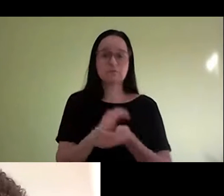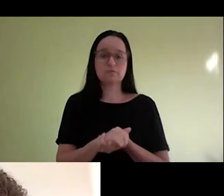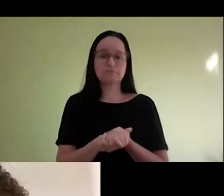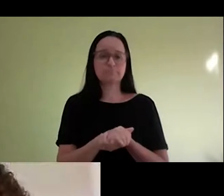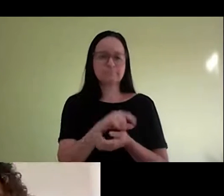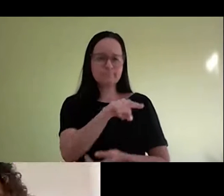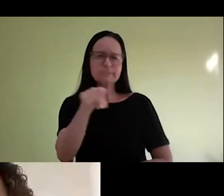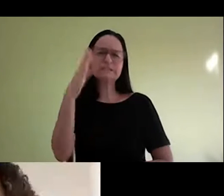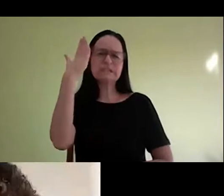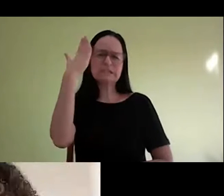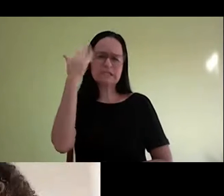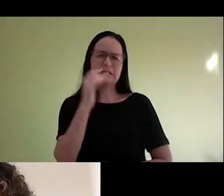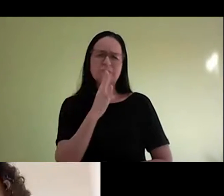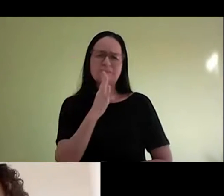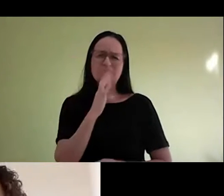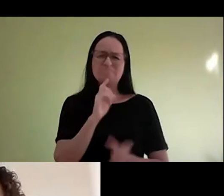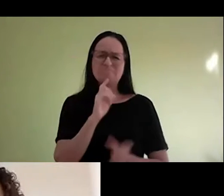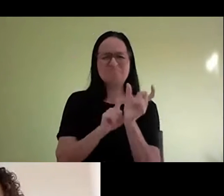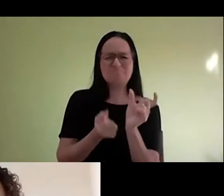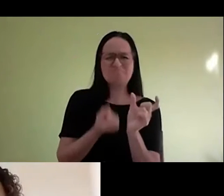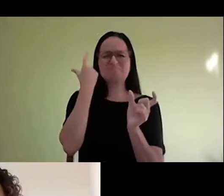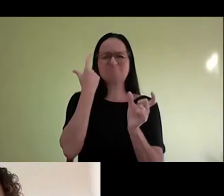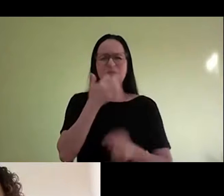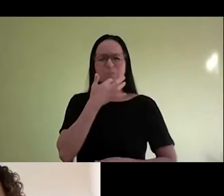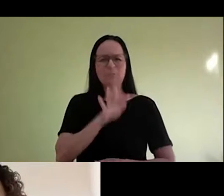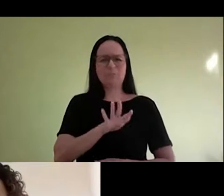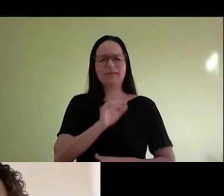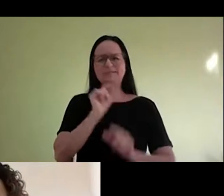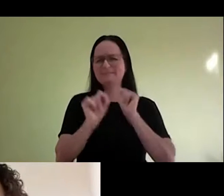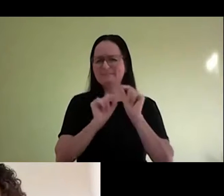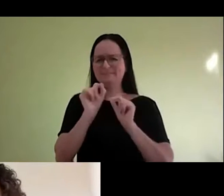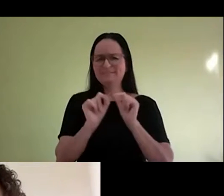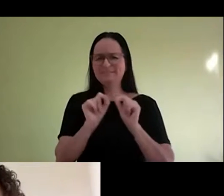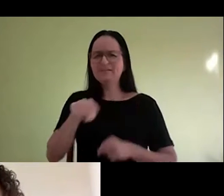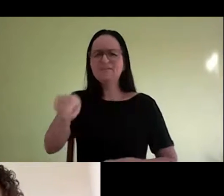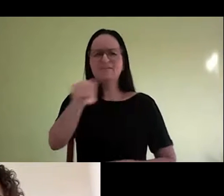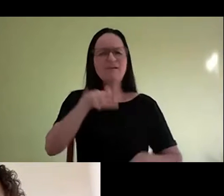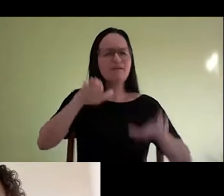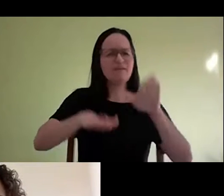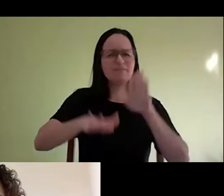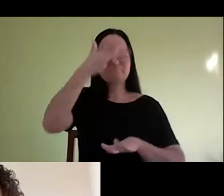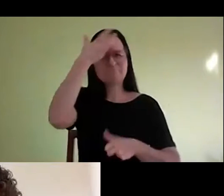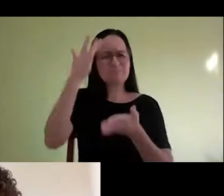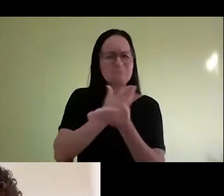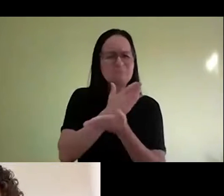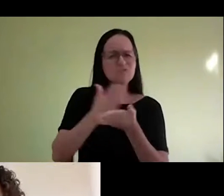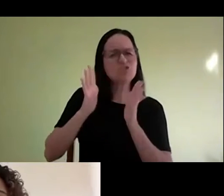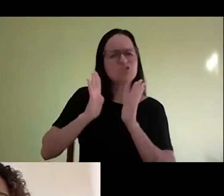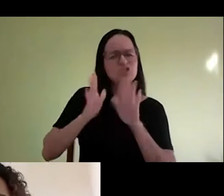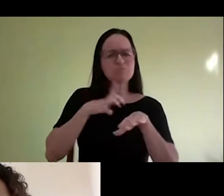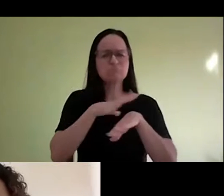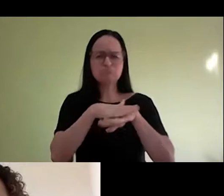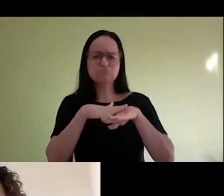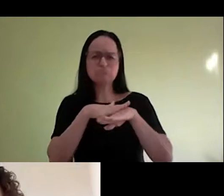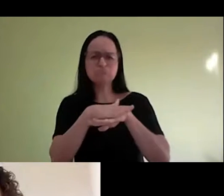que é, mas esse nome é um pouco estranho no início, né? Eu acredito que alguns de vocês já tenham tido a experiência de conversar com